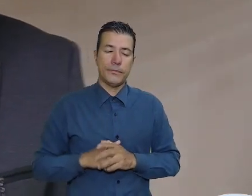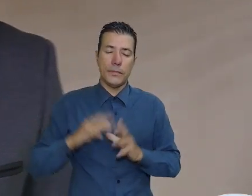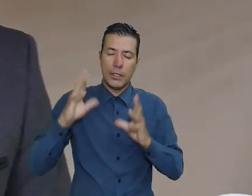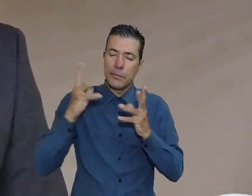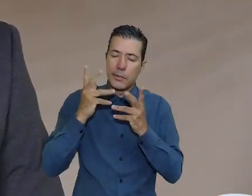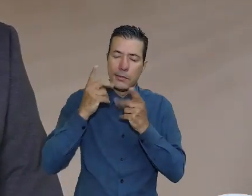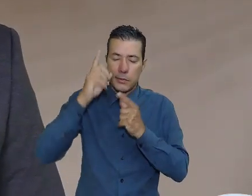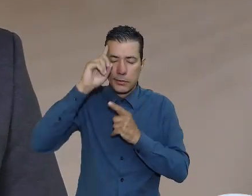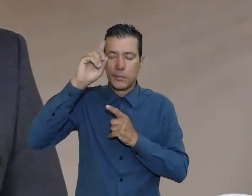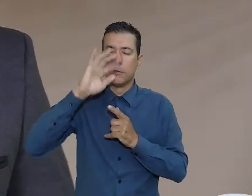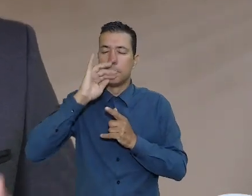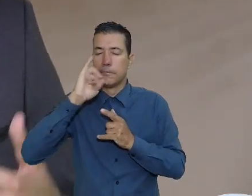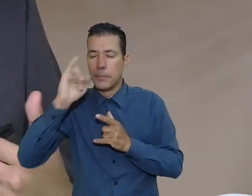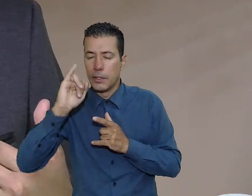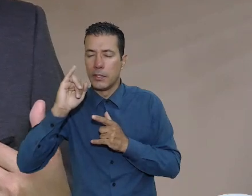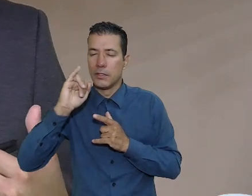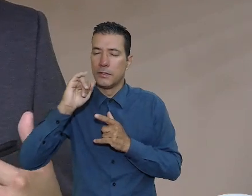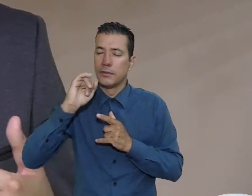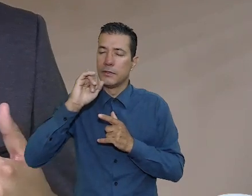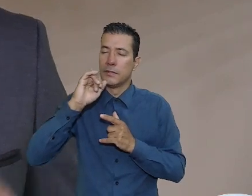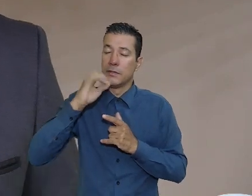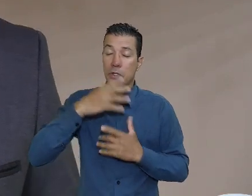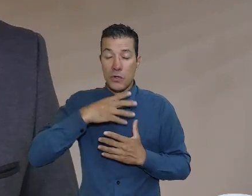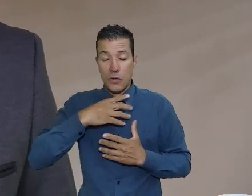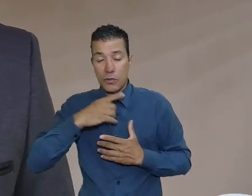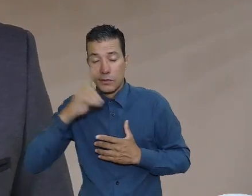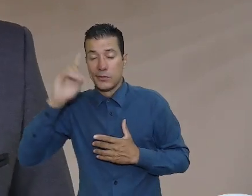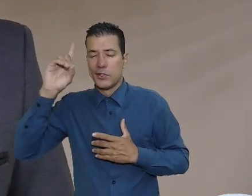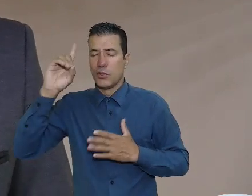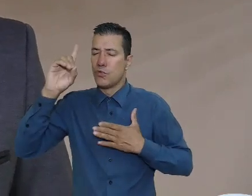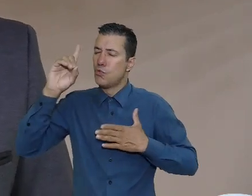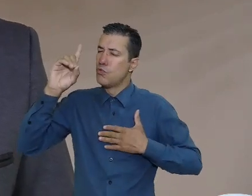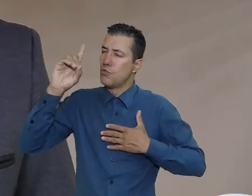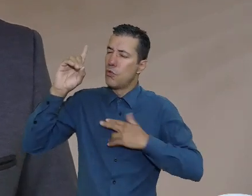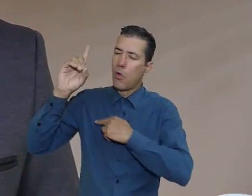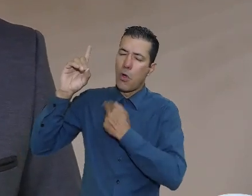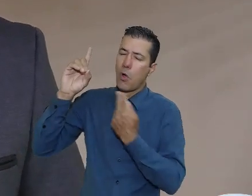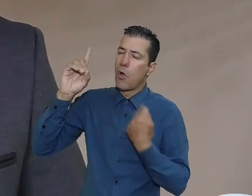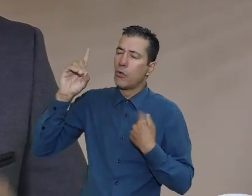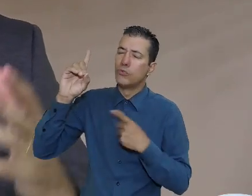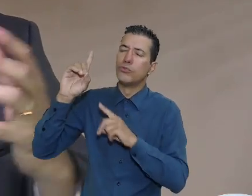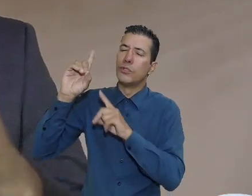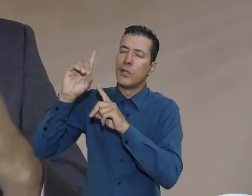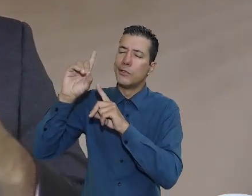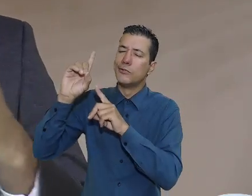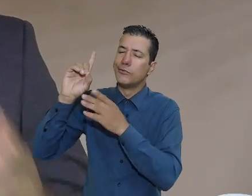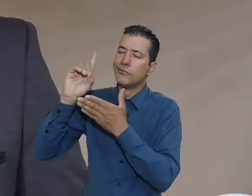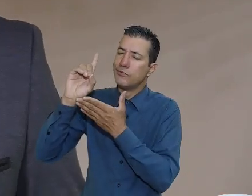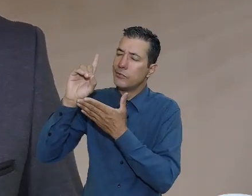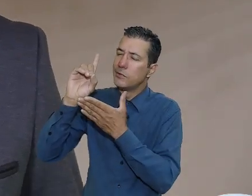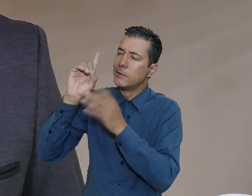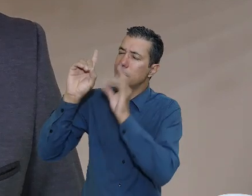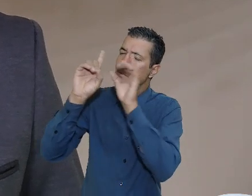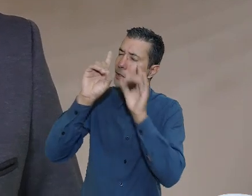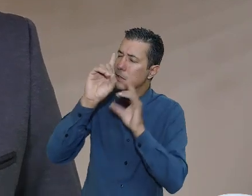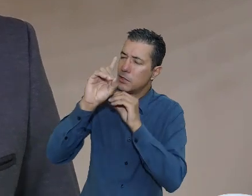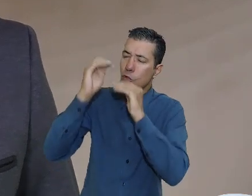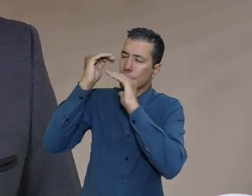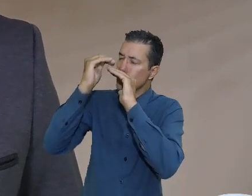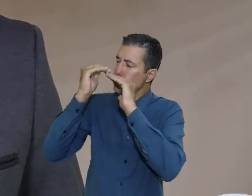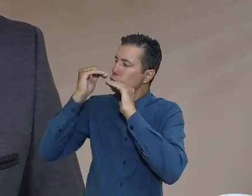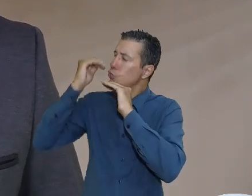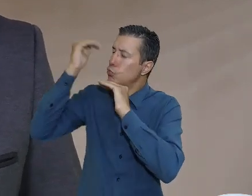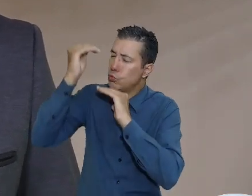Santo Deus e Pai, nós somos teus filhos, o Senhor é o nosso Deus. O Senhor é tão especial, tão soberano, tão